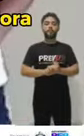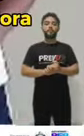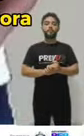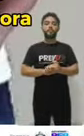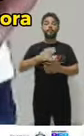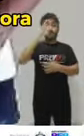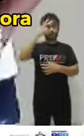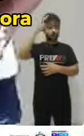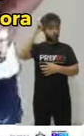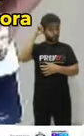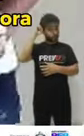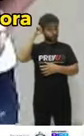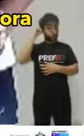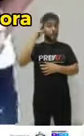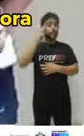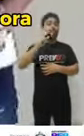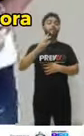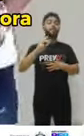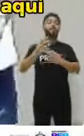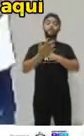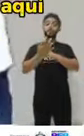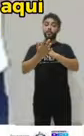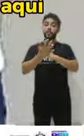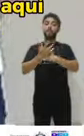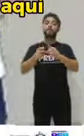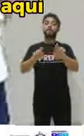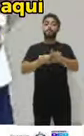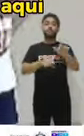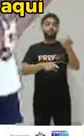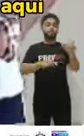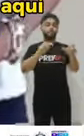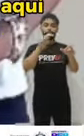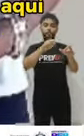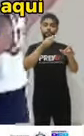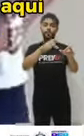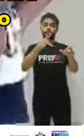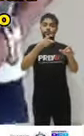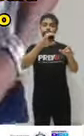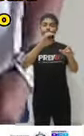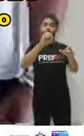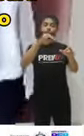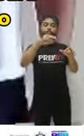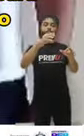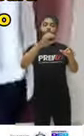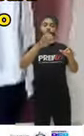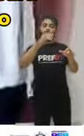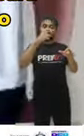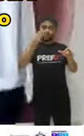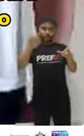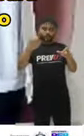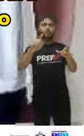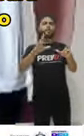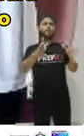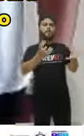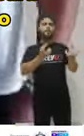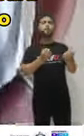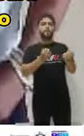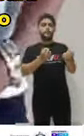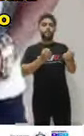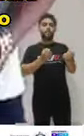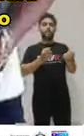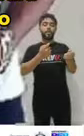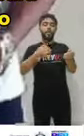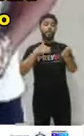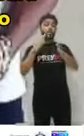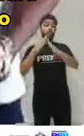e do acolhimento da professora Conceição, eu vou contar um pouco aqui da minha trajetória. Eu vim da zona rural, aí,